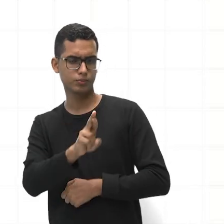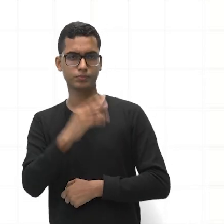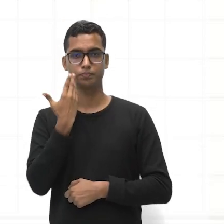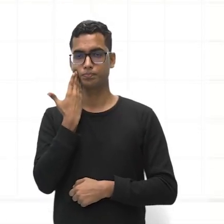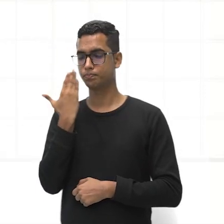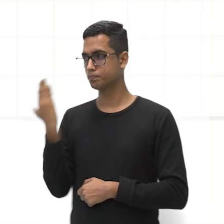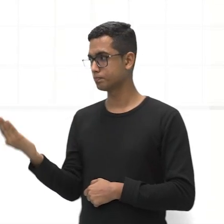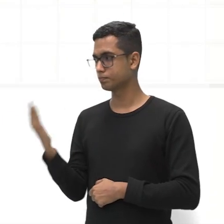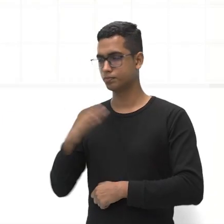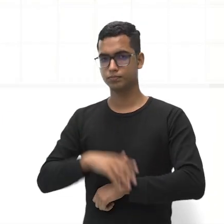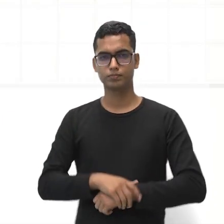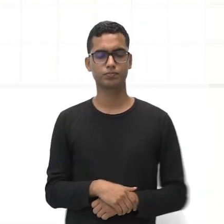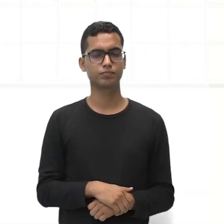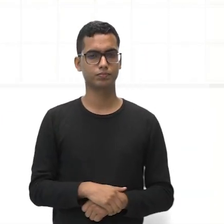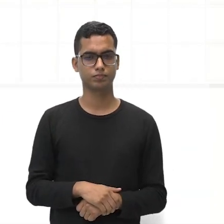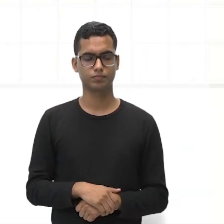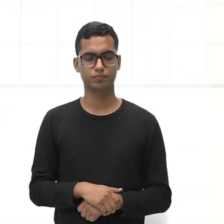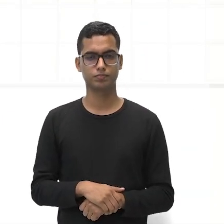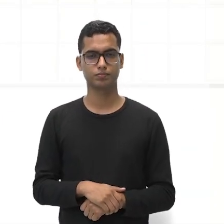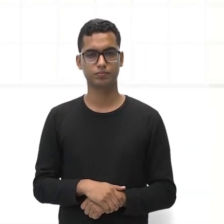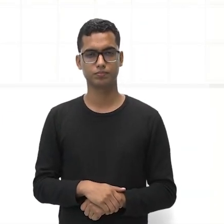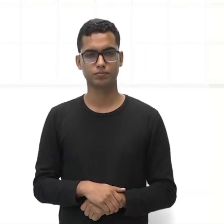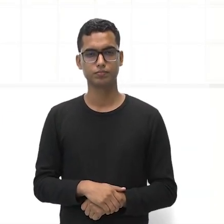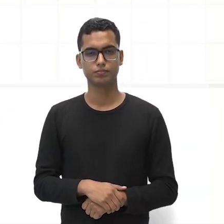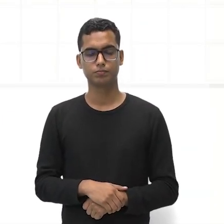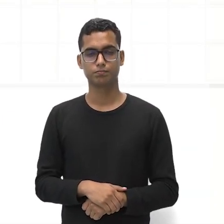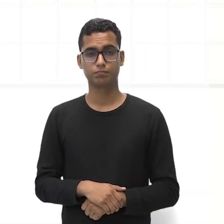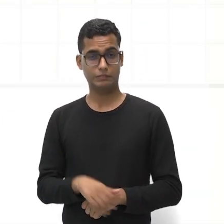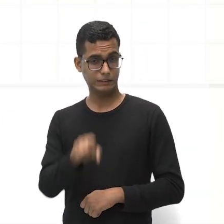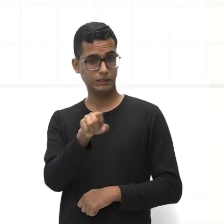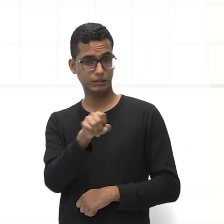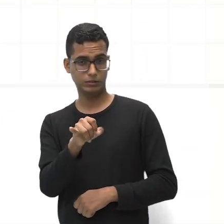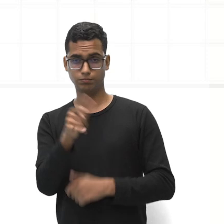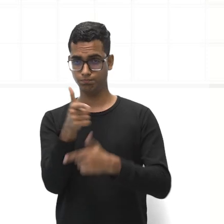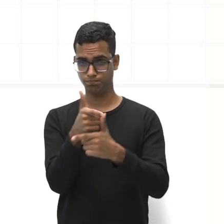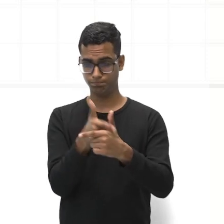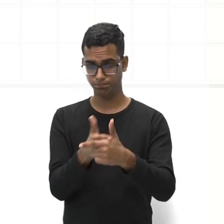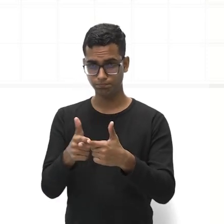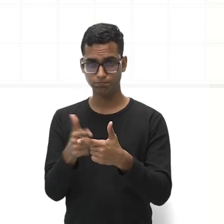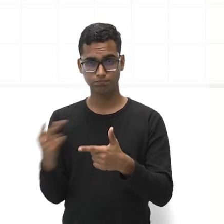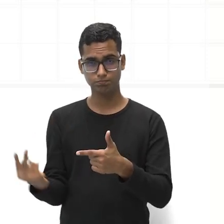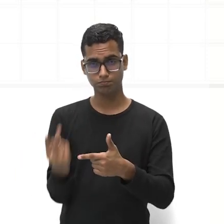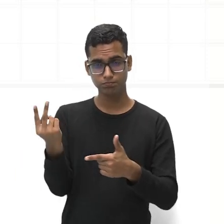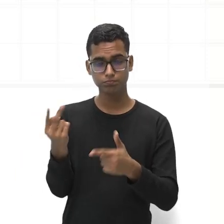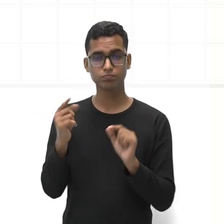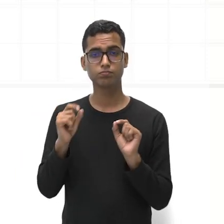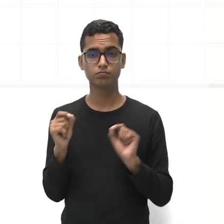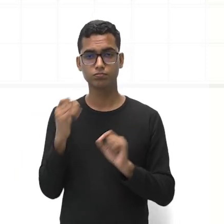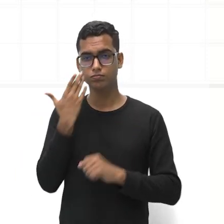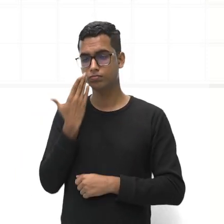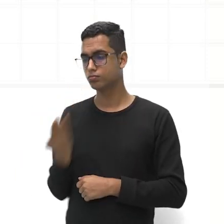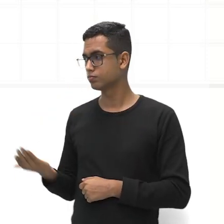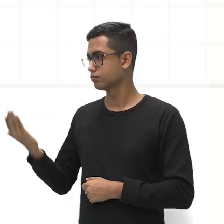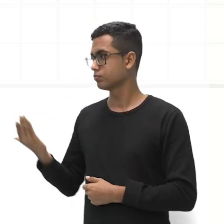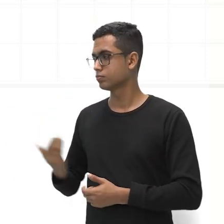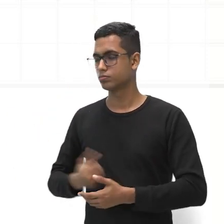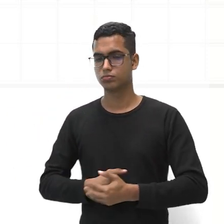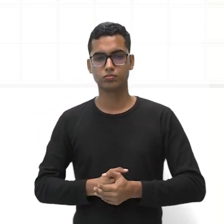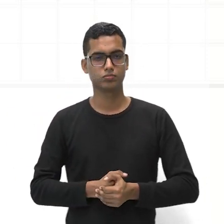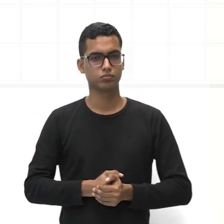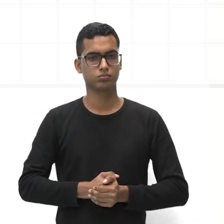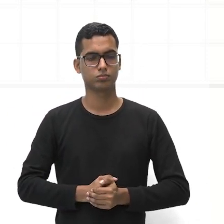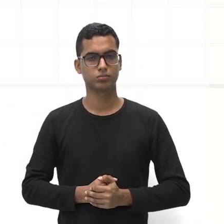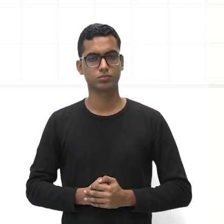Faço da seguinte forma, ó. Se eu dividir aqui por 100, eu tenho